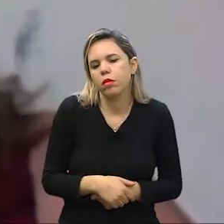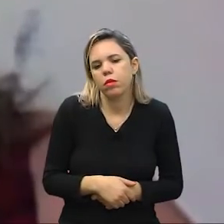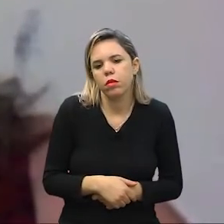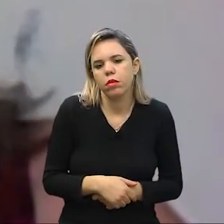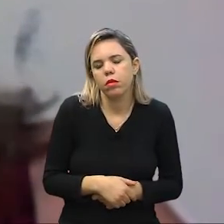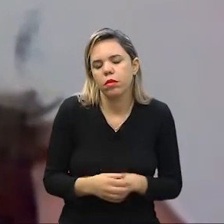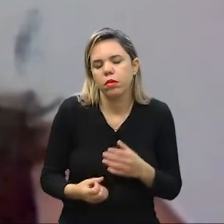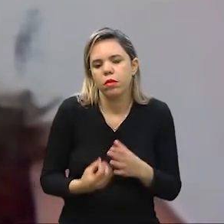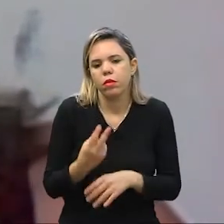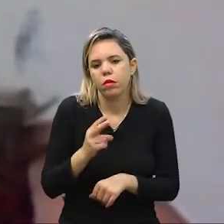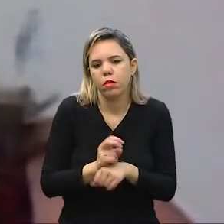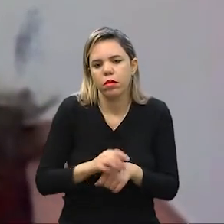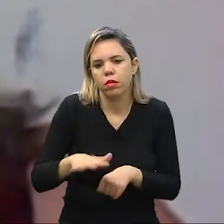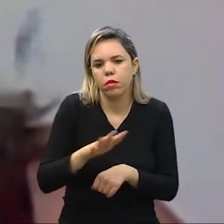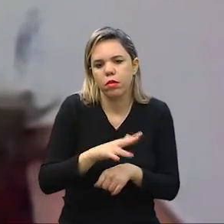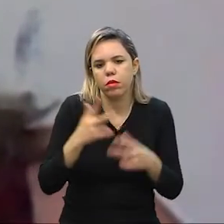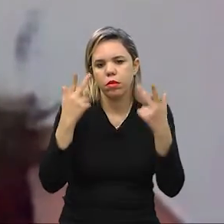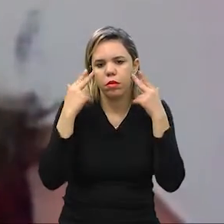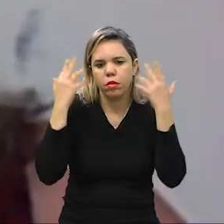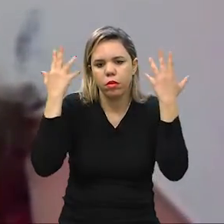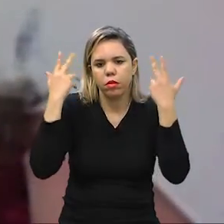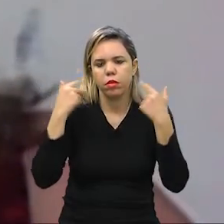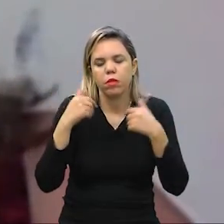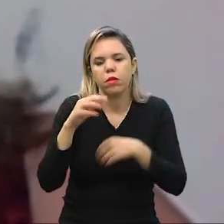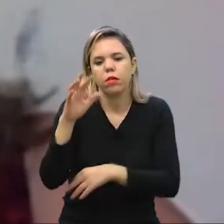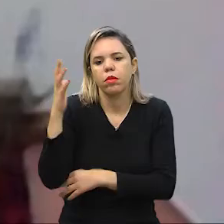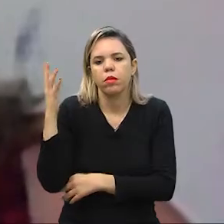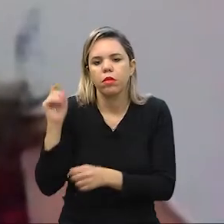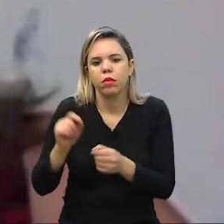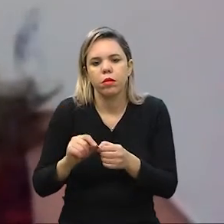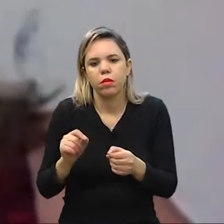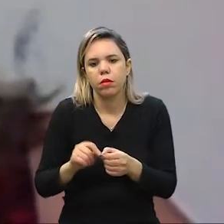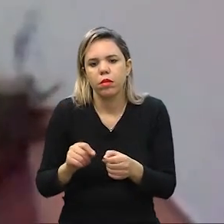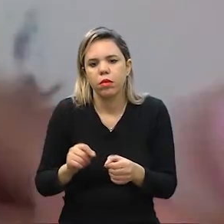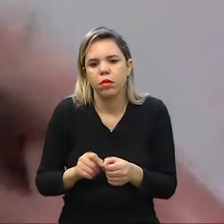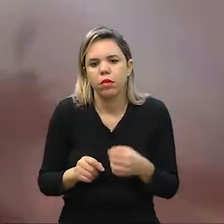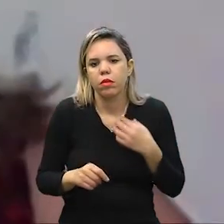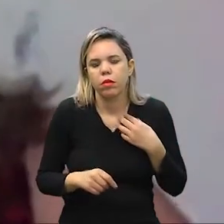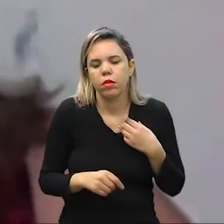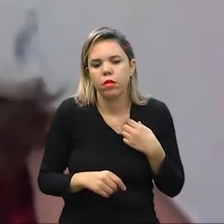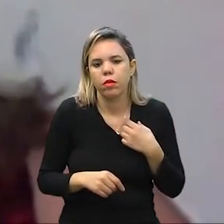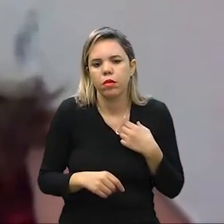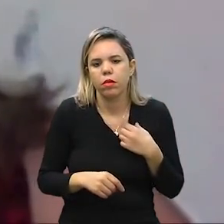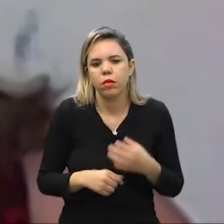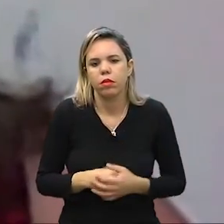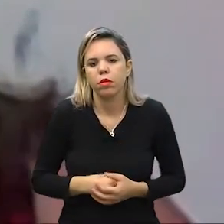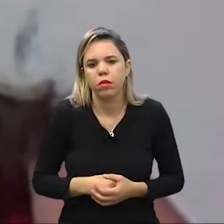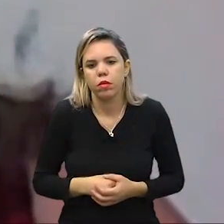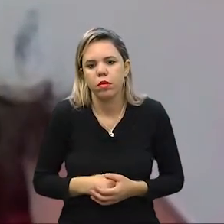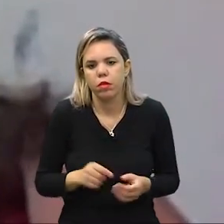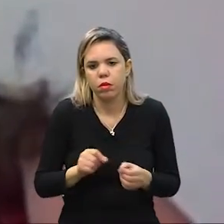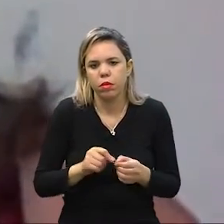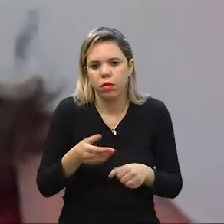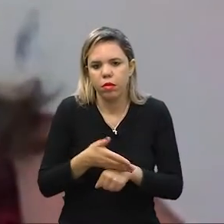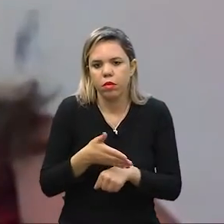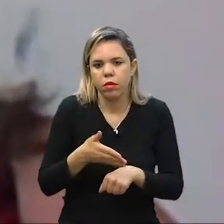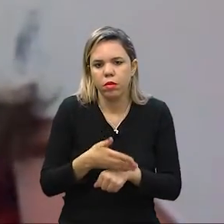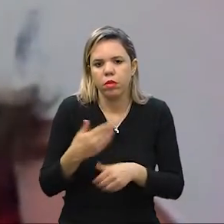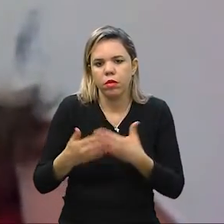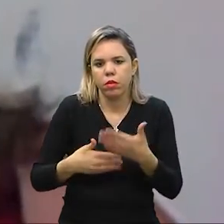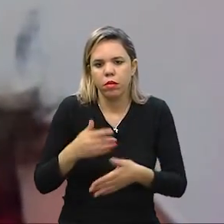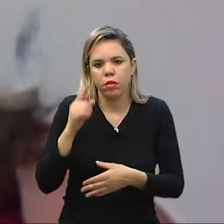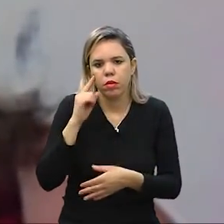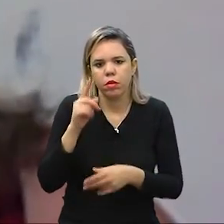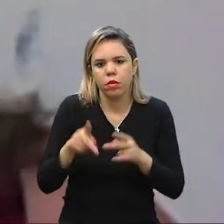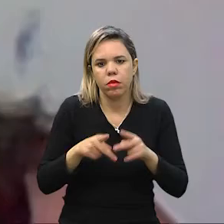à recreação em áreas naturais, que faziam parte e fazem parte, né, do dia a